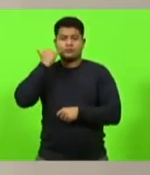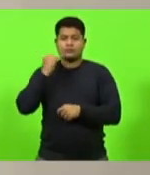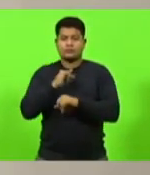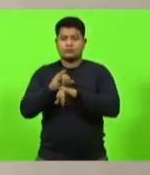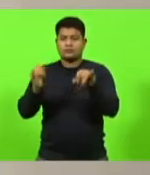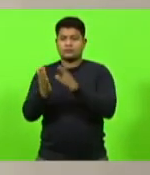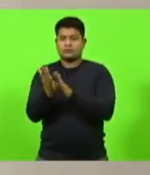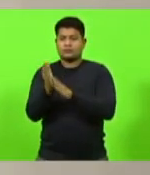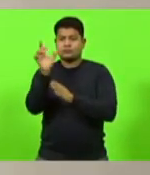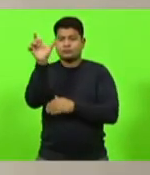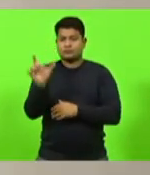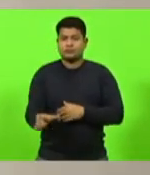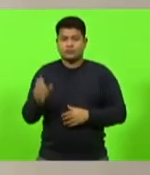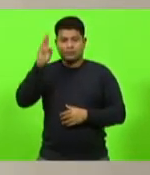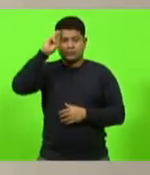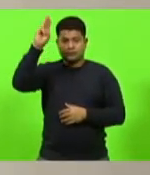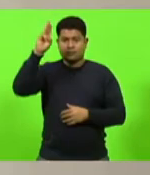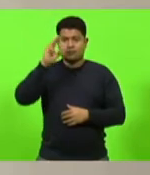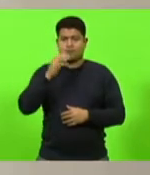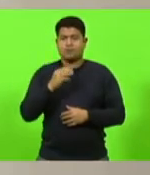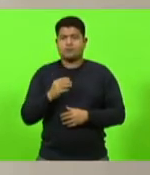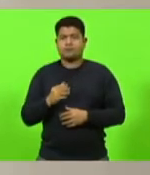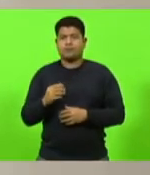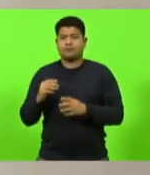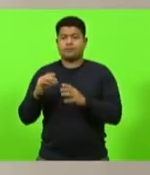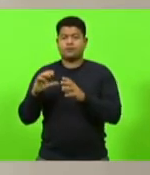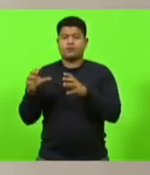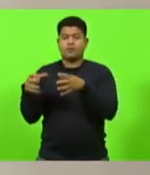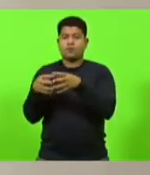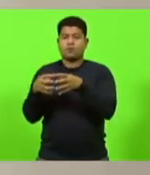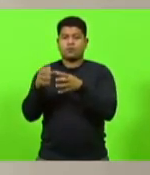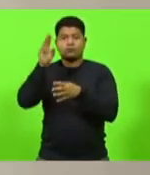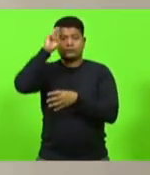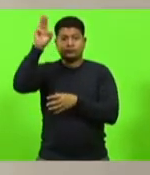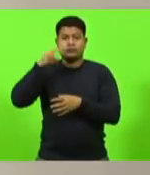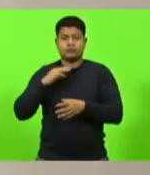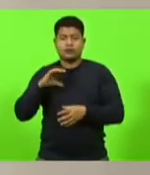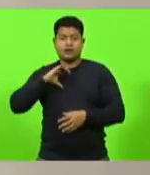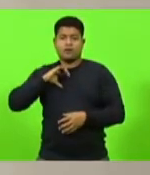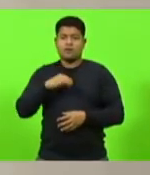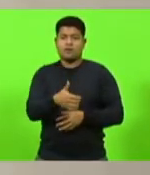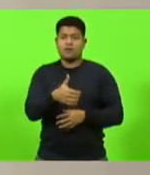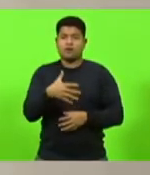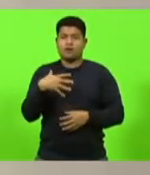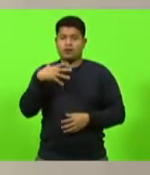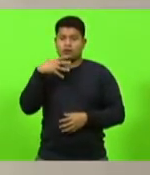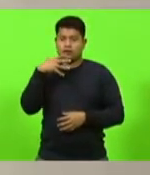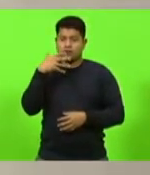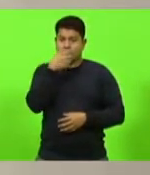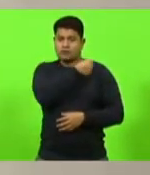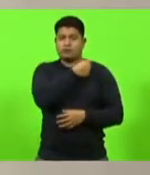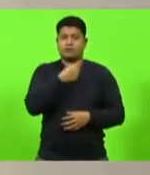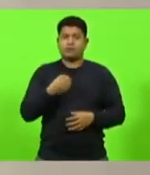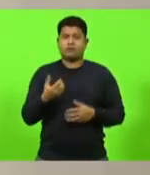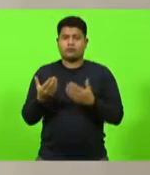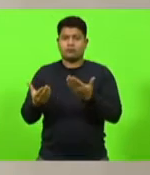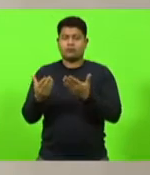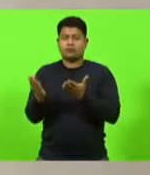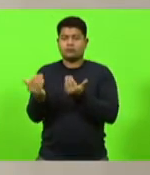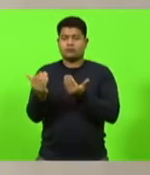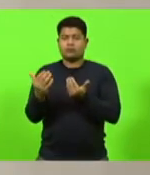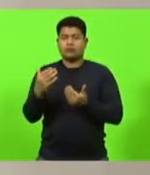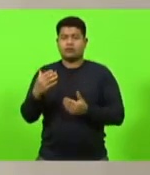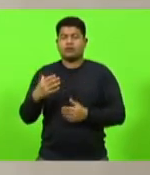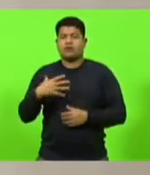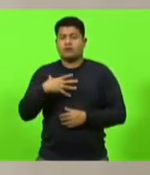aplausos aos soldados que realizaram ato de bravura ao salvar a vida de um jovem que estava prestes a cometer suicídio na cidade de